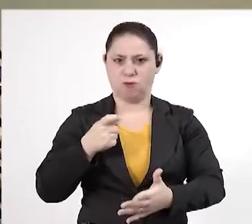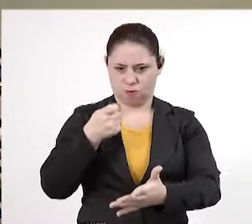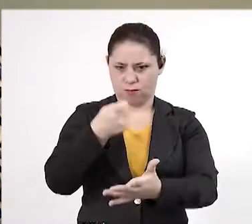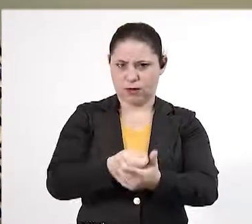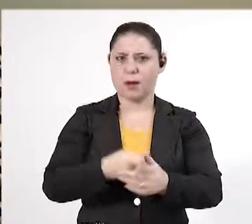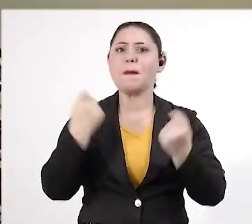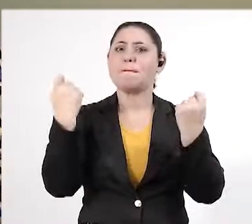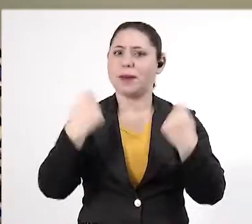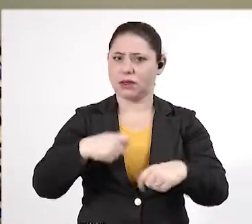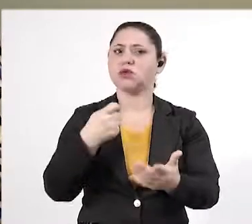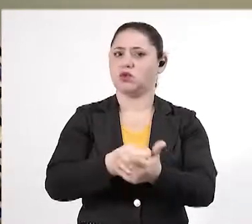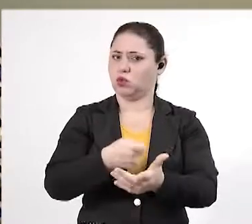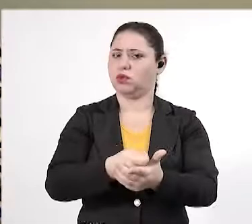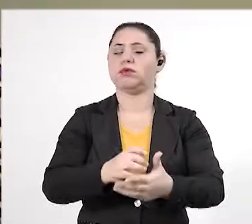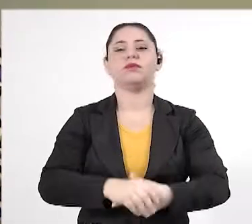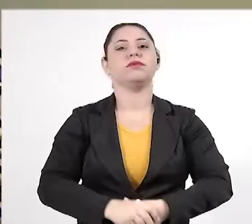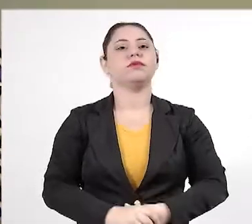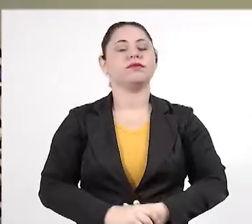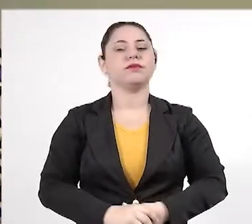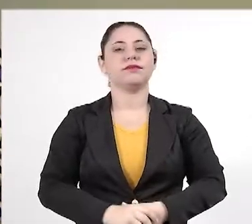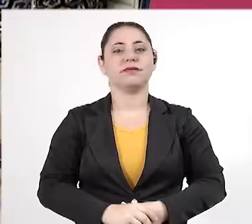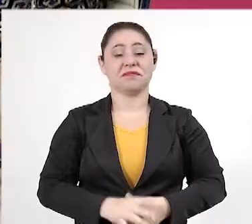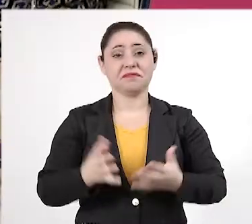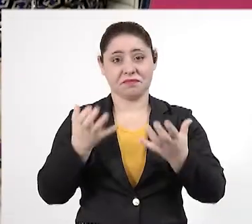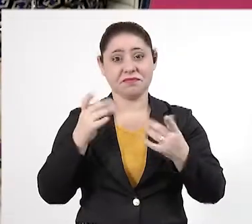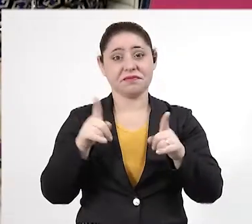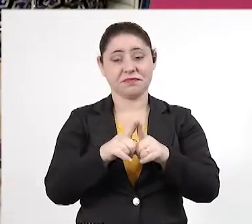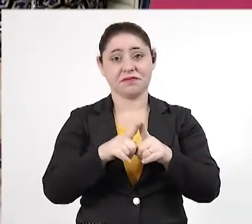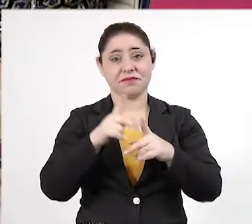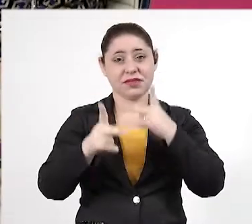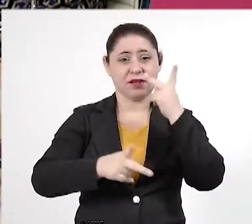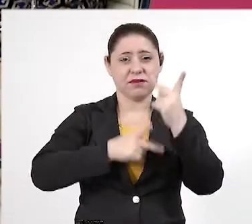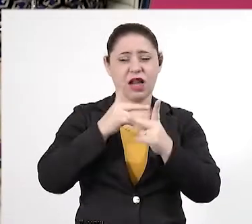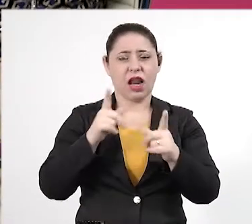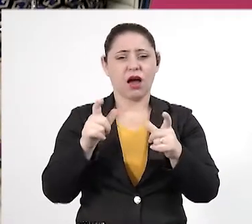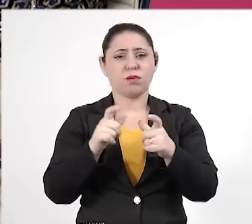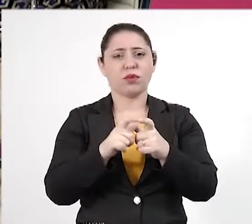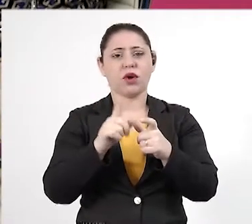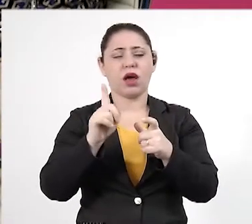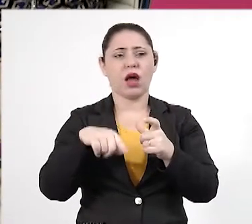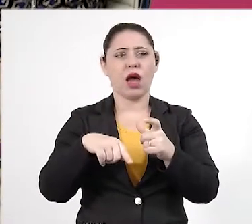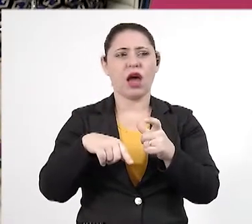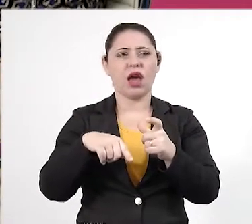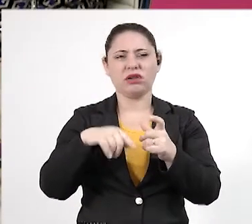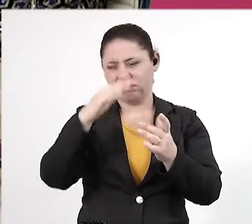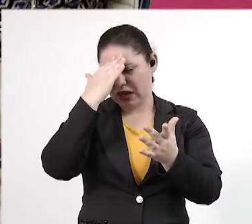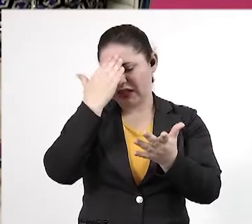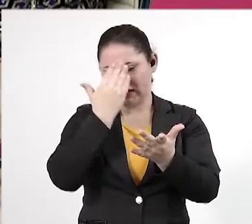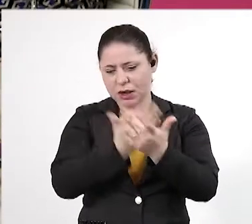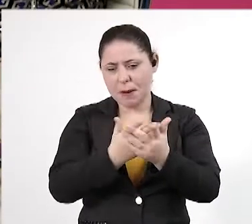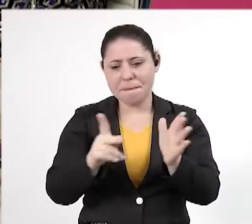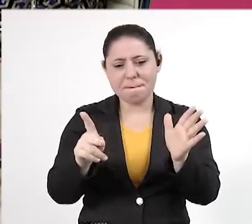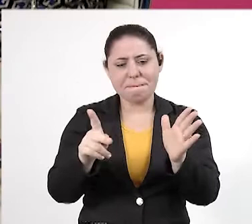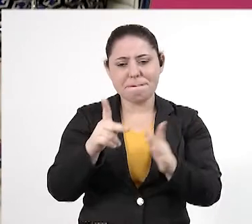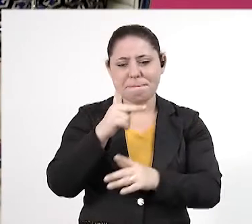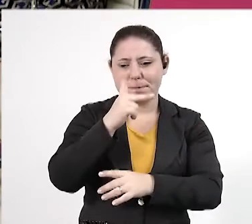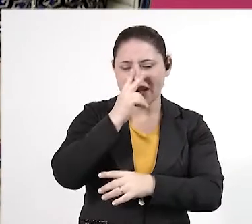que forçados, mas tem que cumprir. E eu gostaria também de falar um pouco sobre uma crença